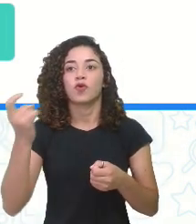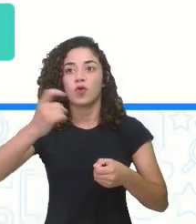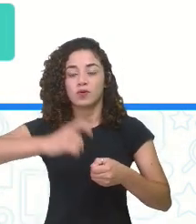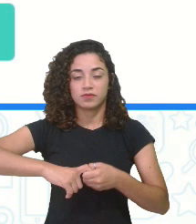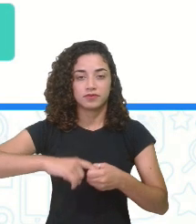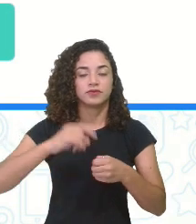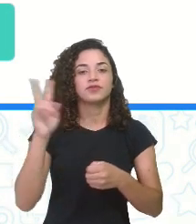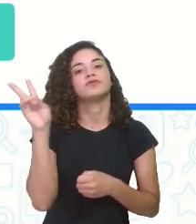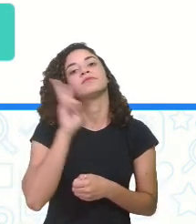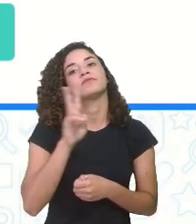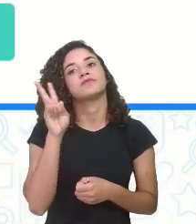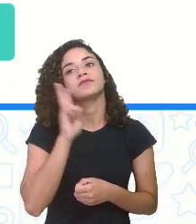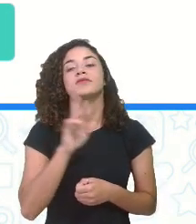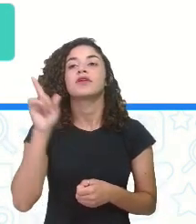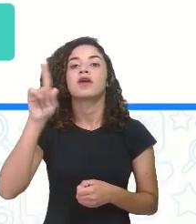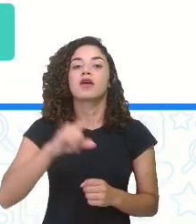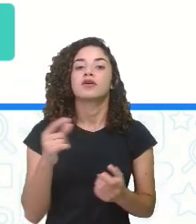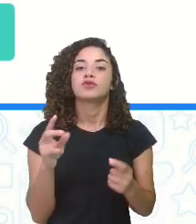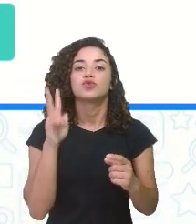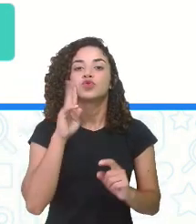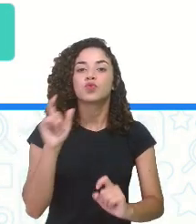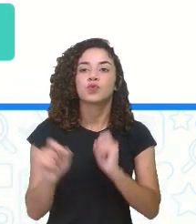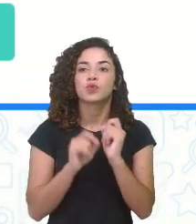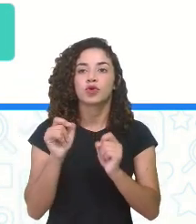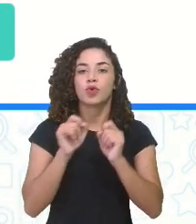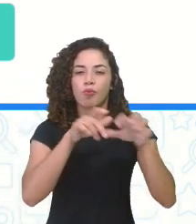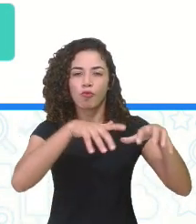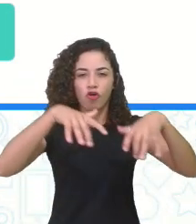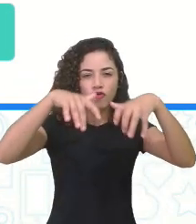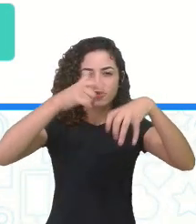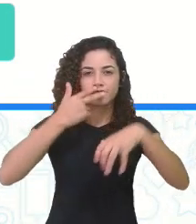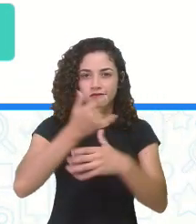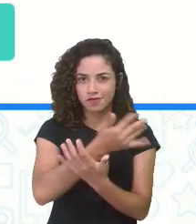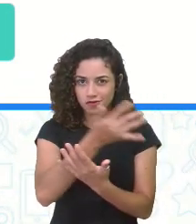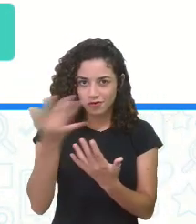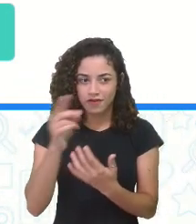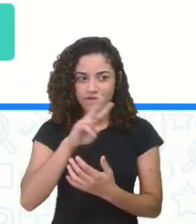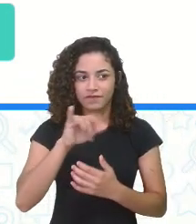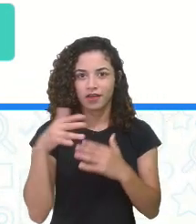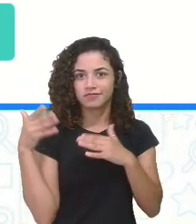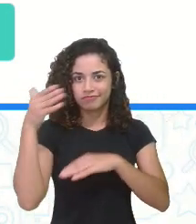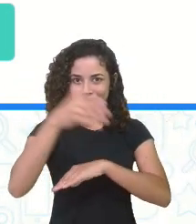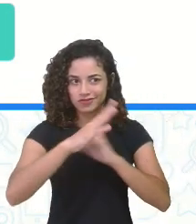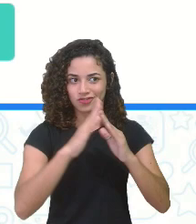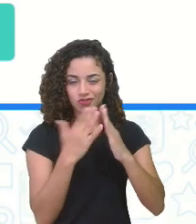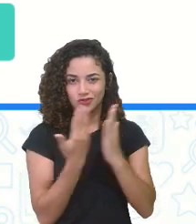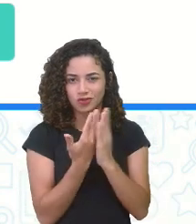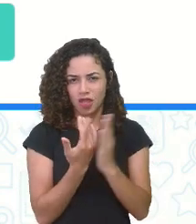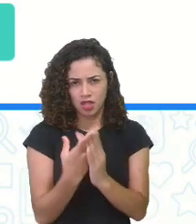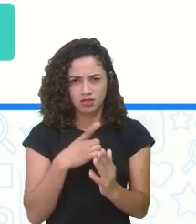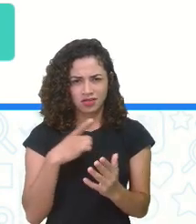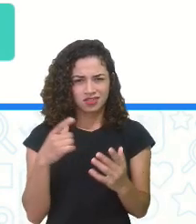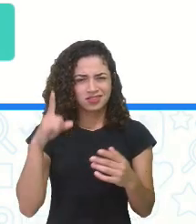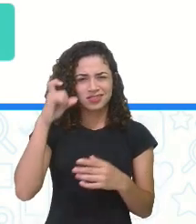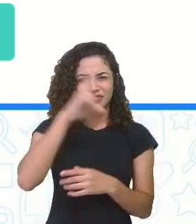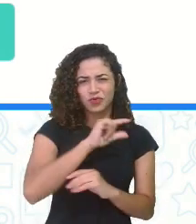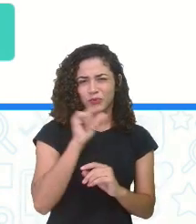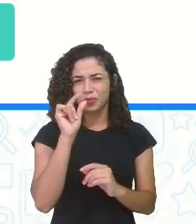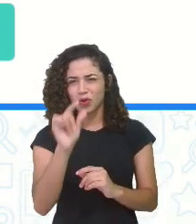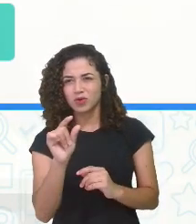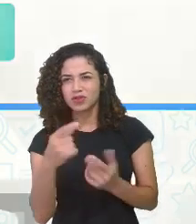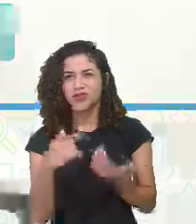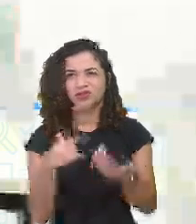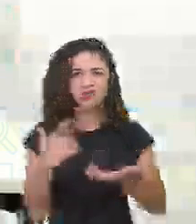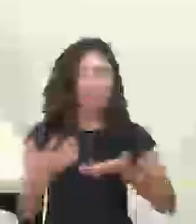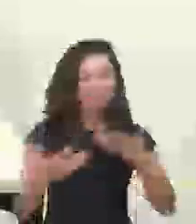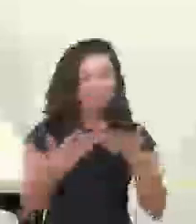do monstro das cores vai à escola. Você teve dificuldade no primeiro dia? Sentiu o mesmo medo que